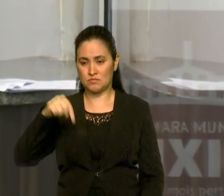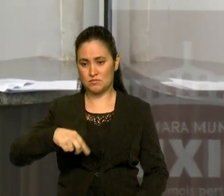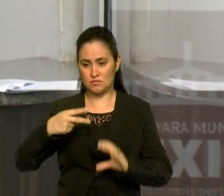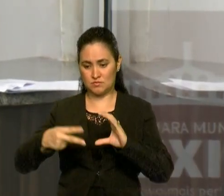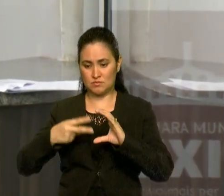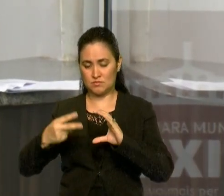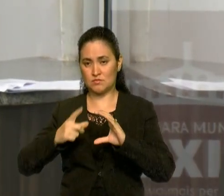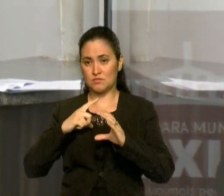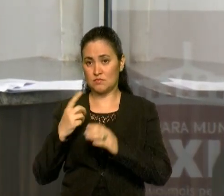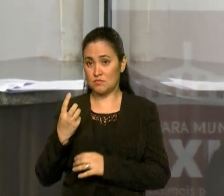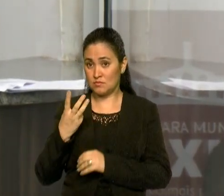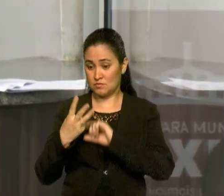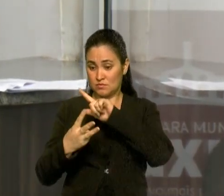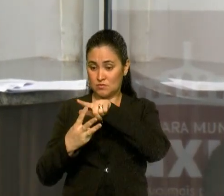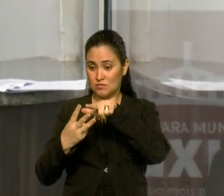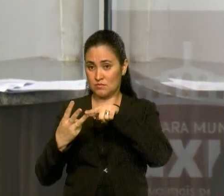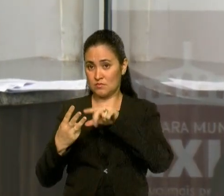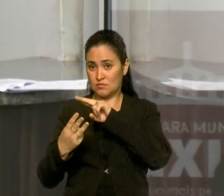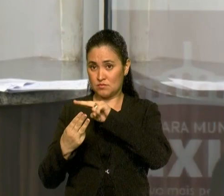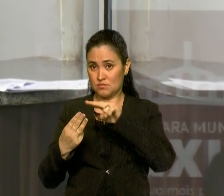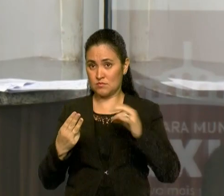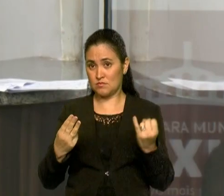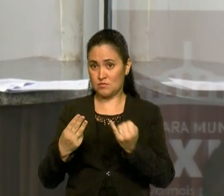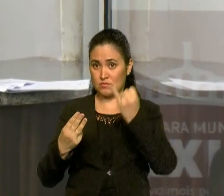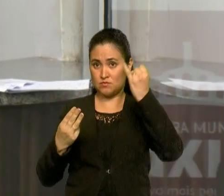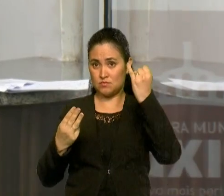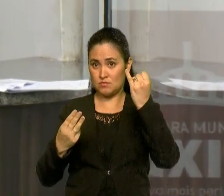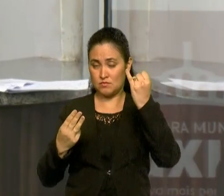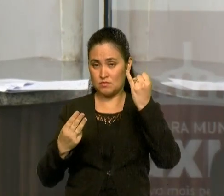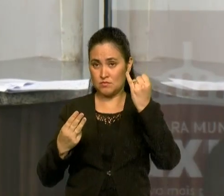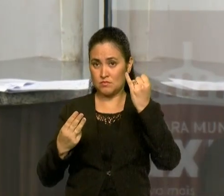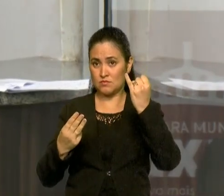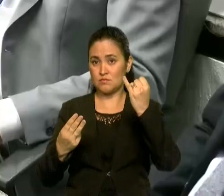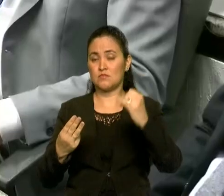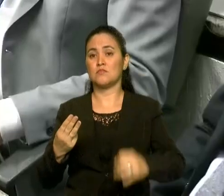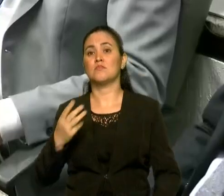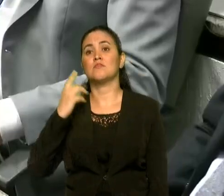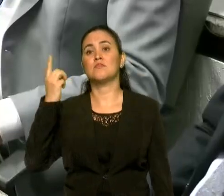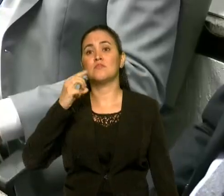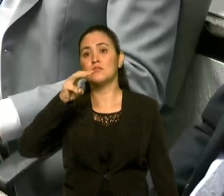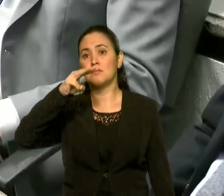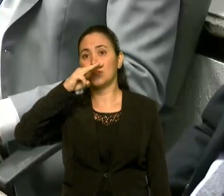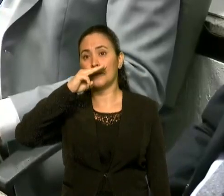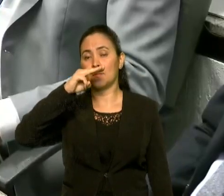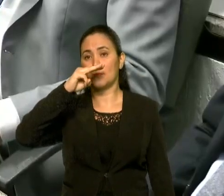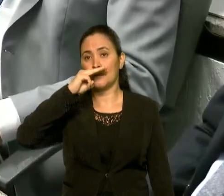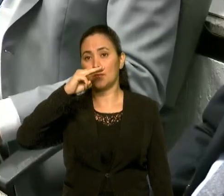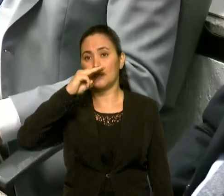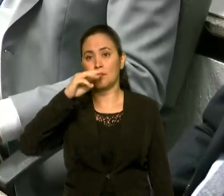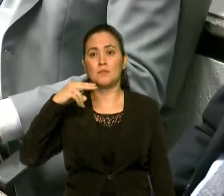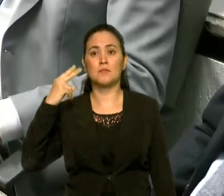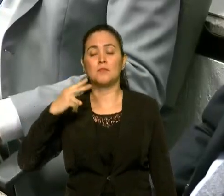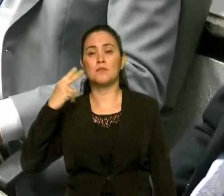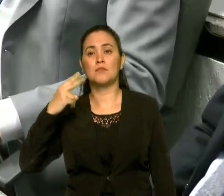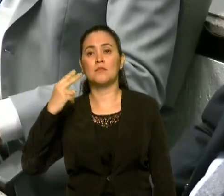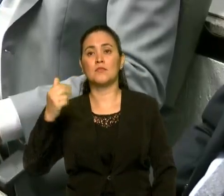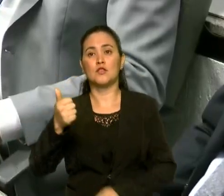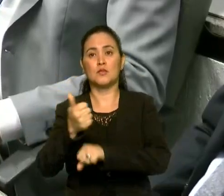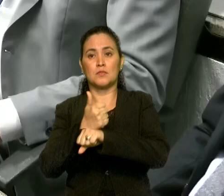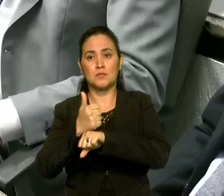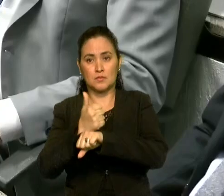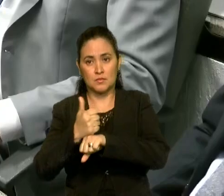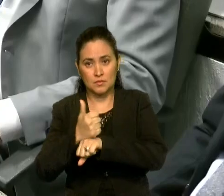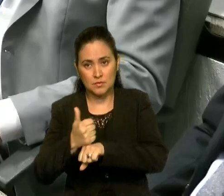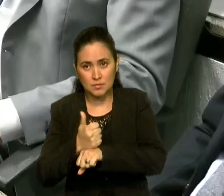nomes. O nome do deputado Humberto Coutinho, vereador eleito em primeiro lugar, vereador Ferdinando Coutinho